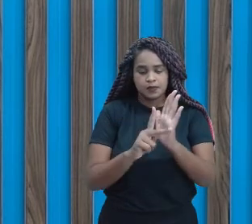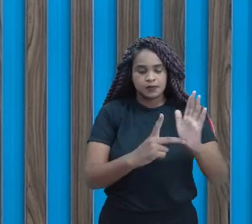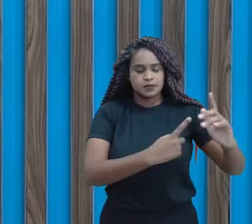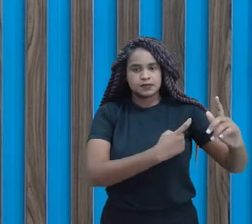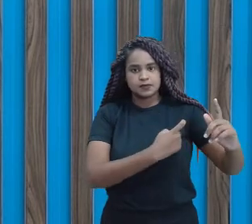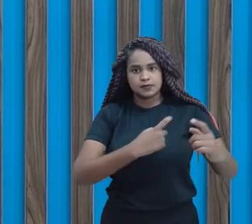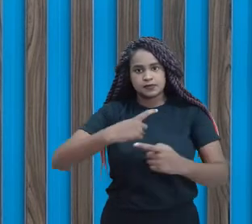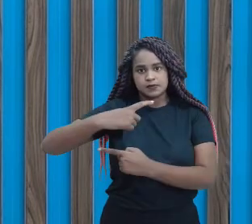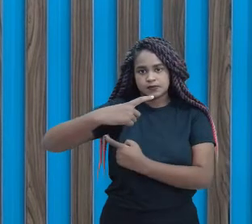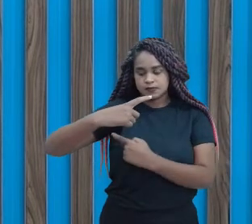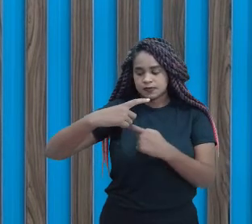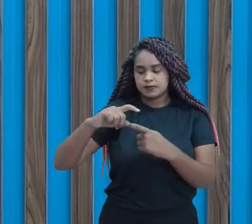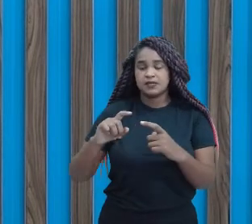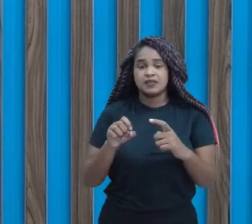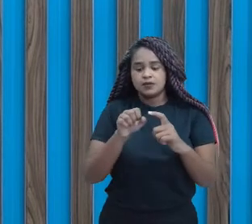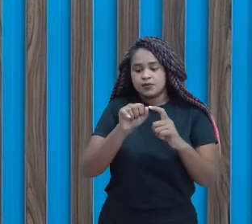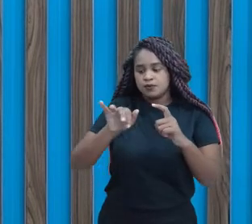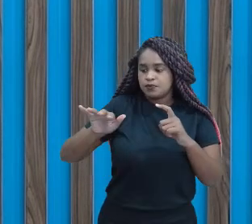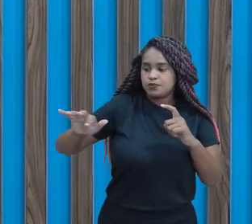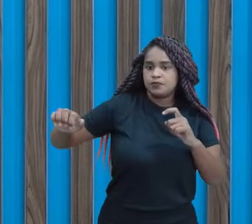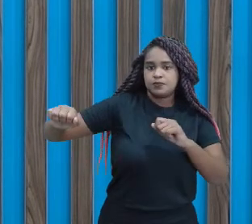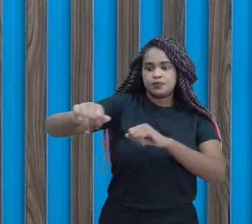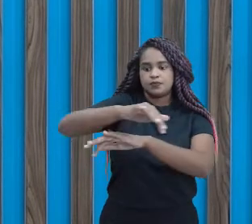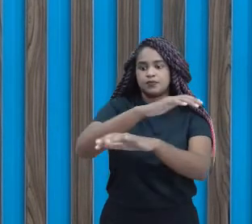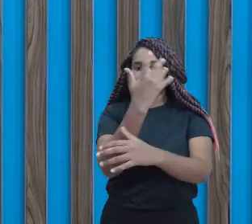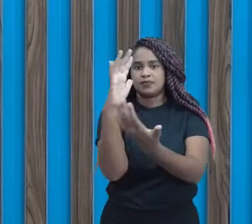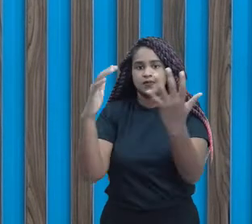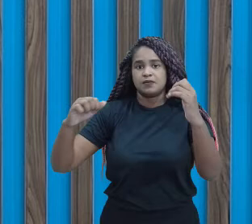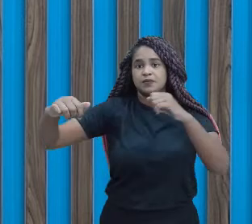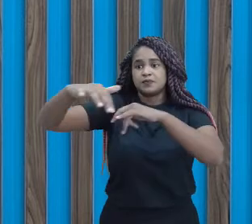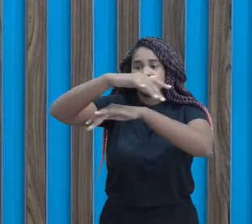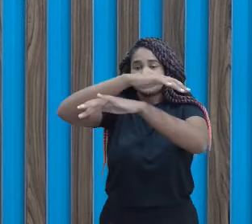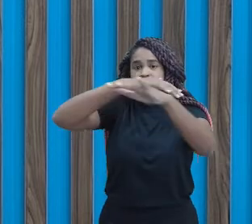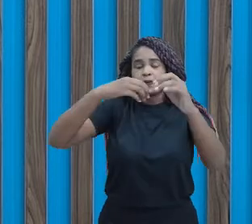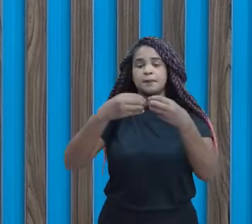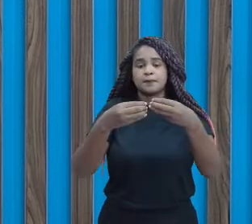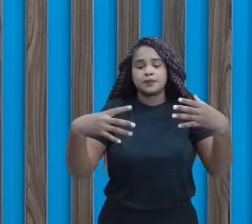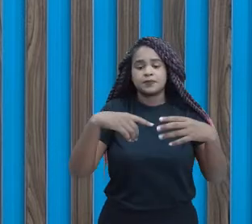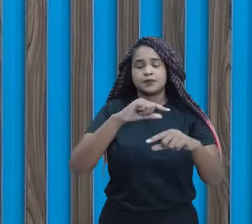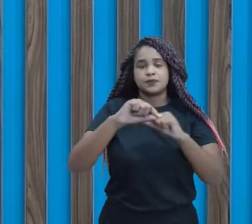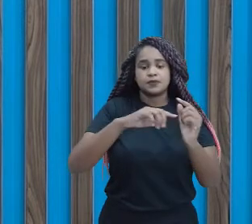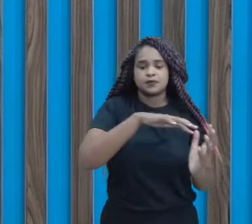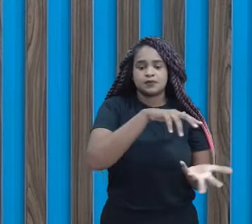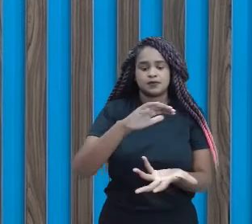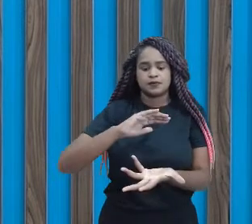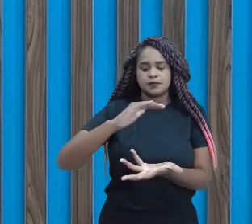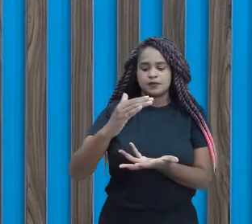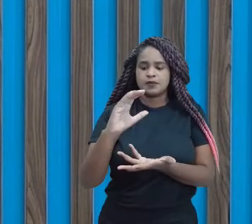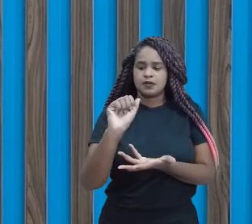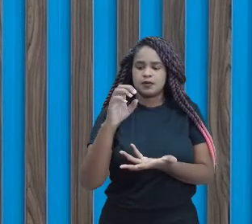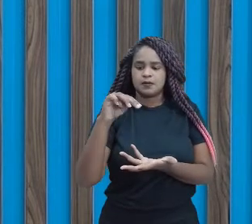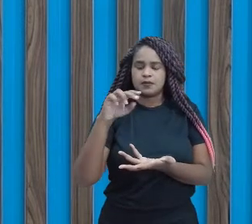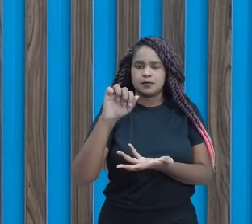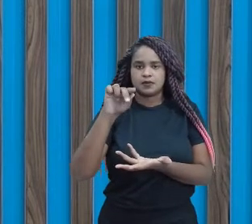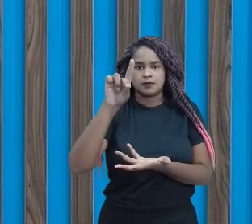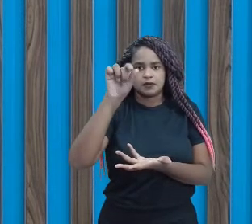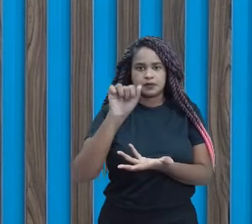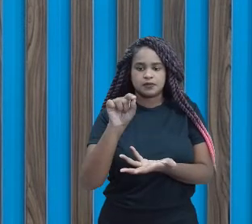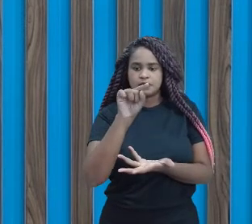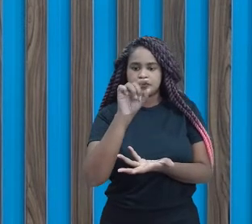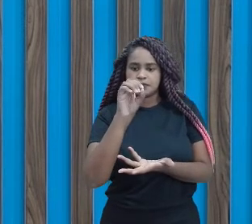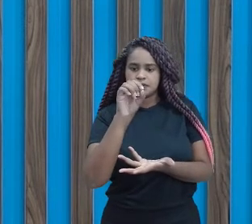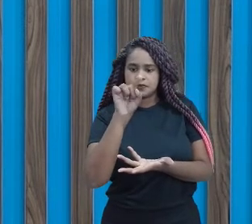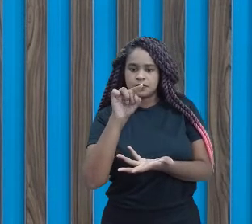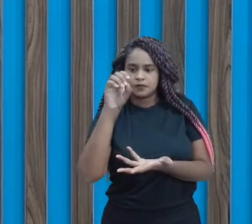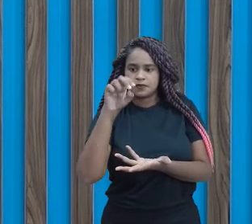desodorante, ele quando vai para a natureza, ele danifica a camada de ozônio. Então, com isso, faz com que os raios solares entrem com